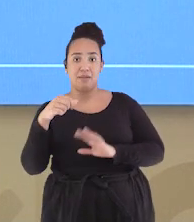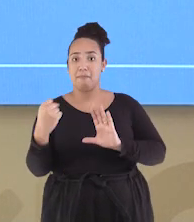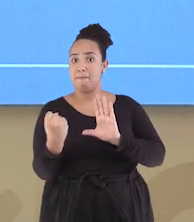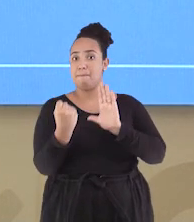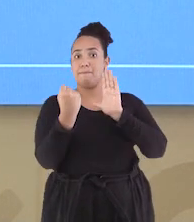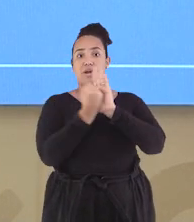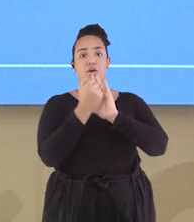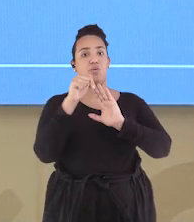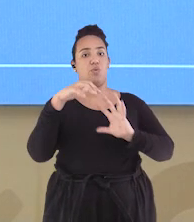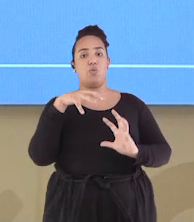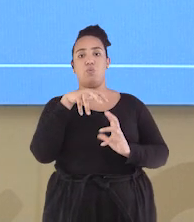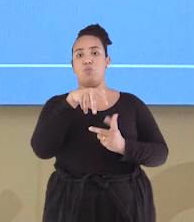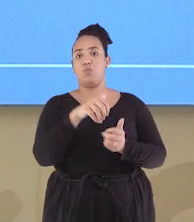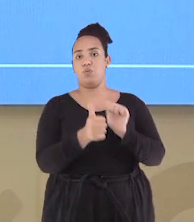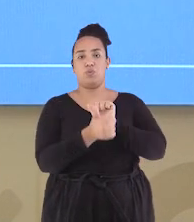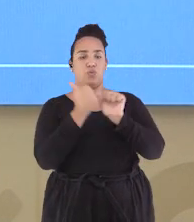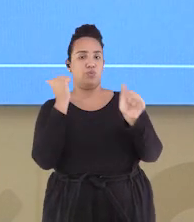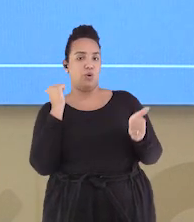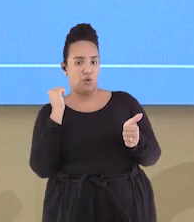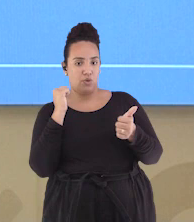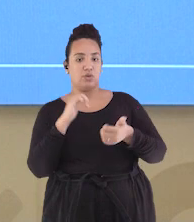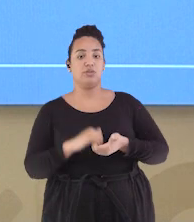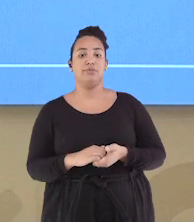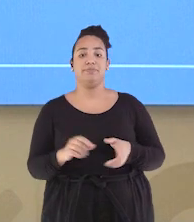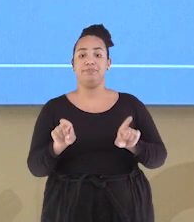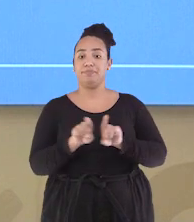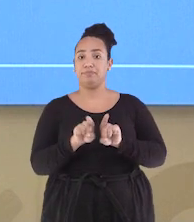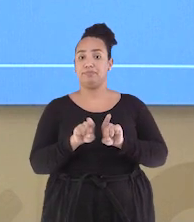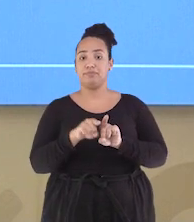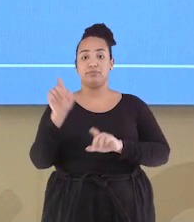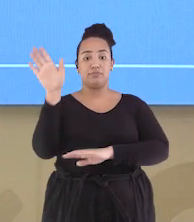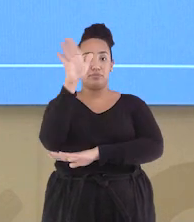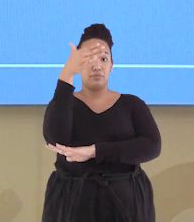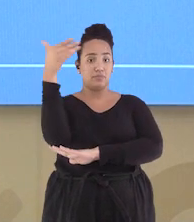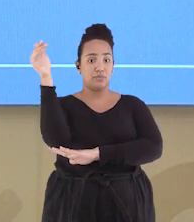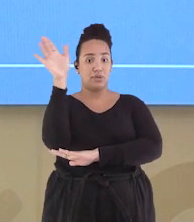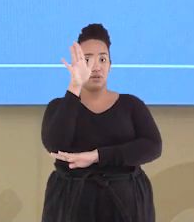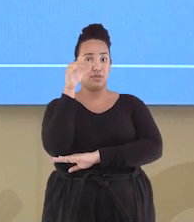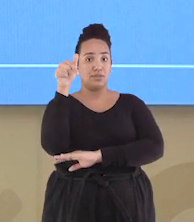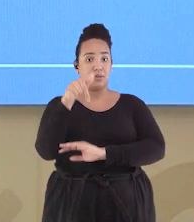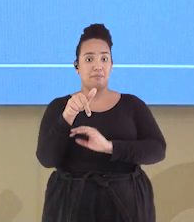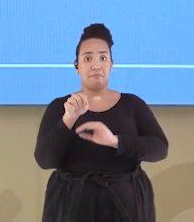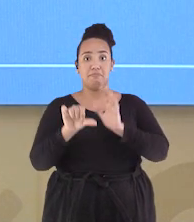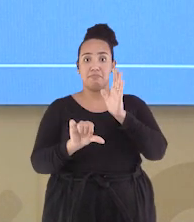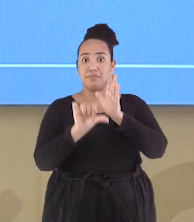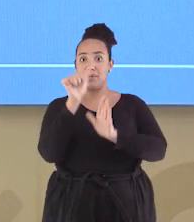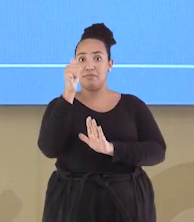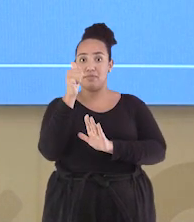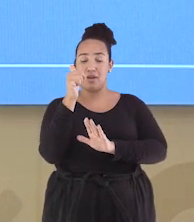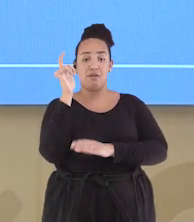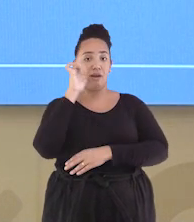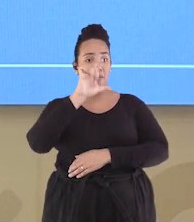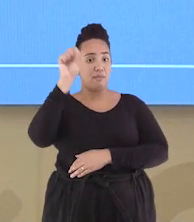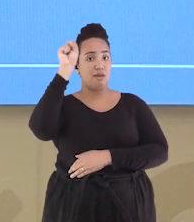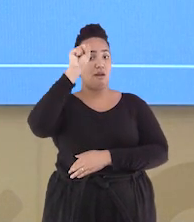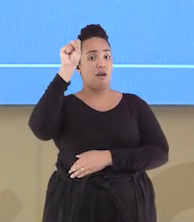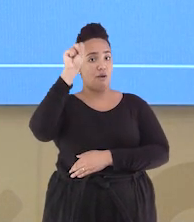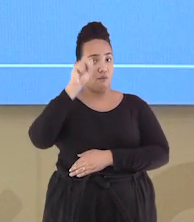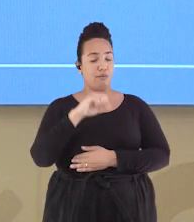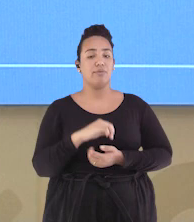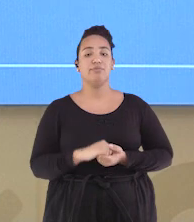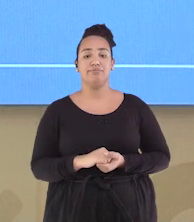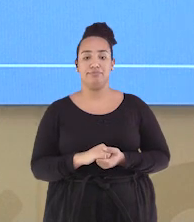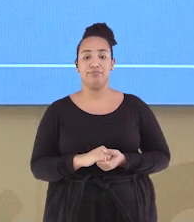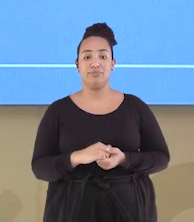do esporte, levando muitas vezes a bandeira brasileira no alto do pódio. Ganhou 9 medalhas de ouro em